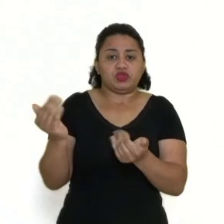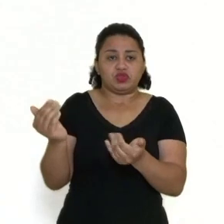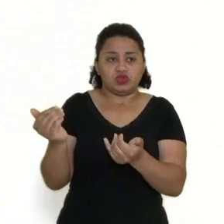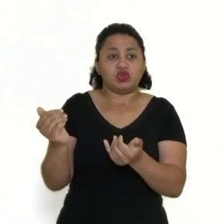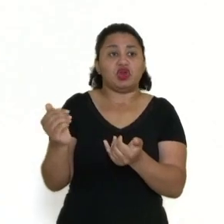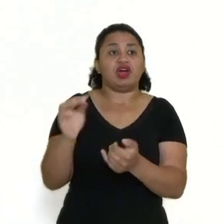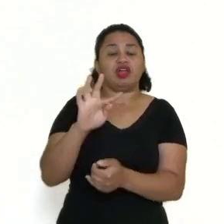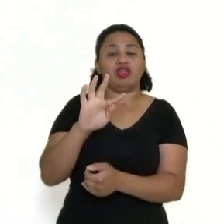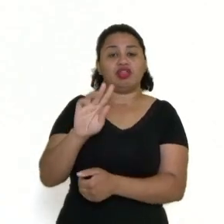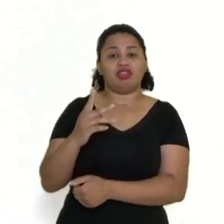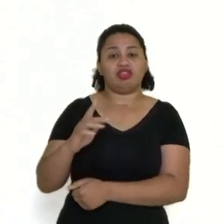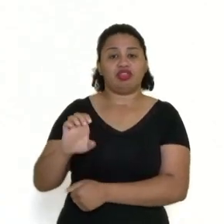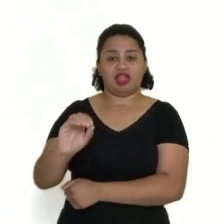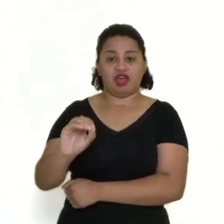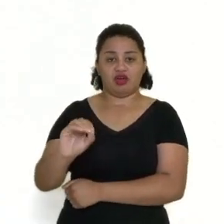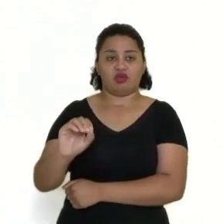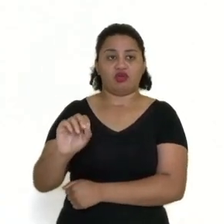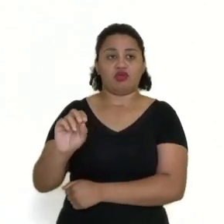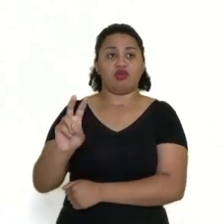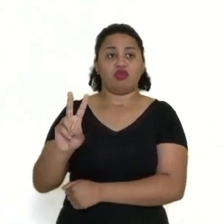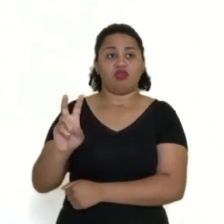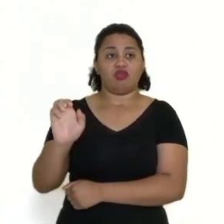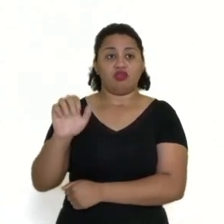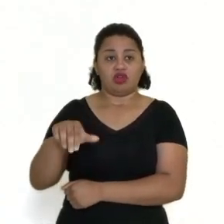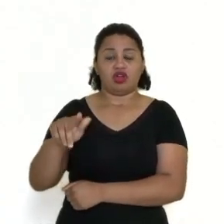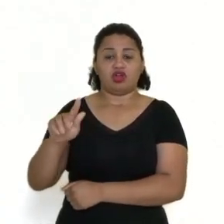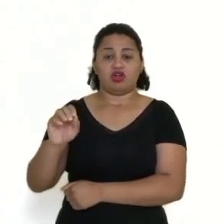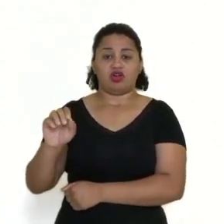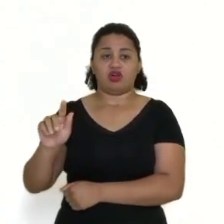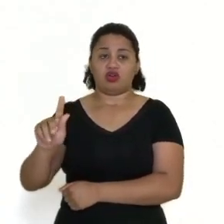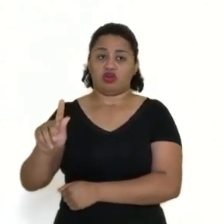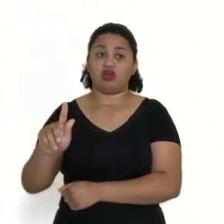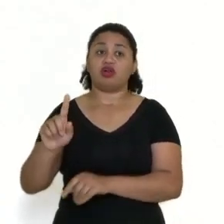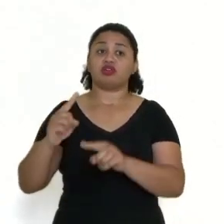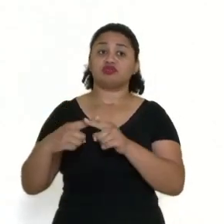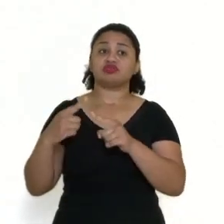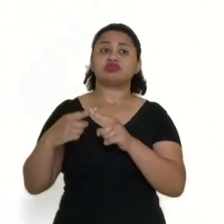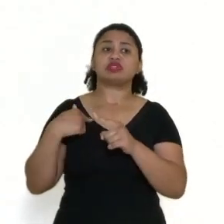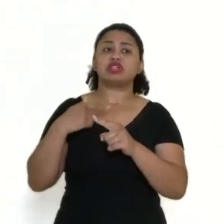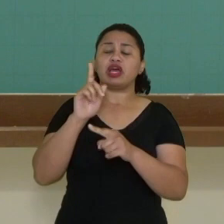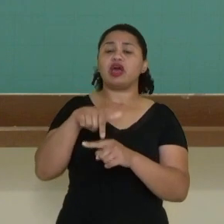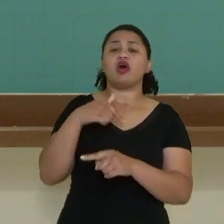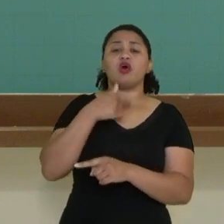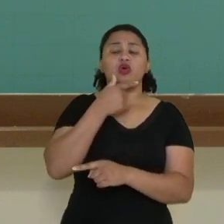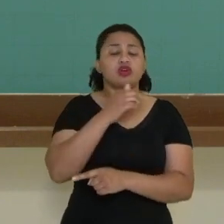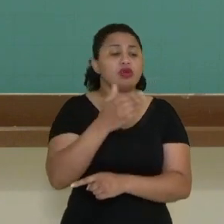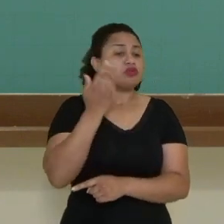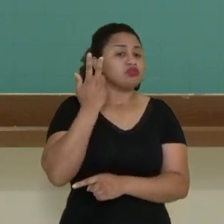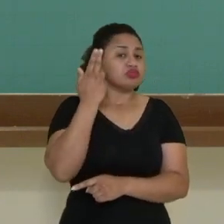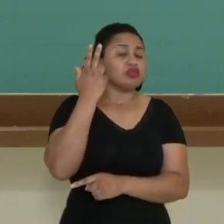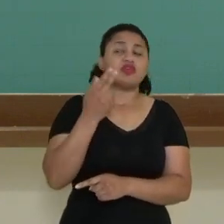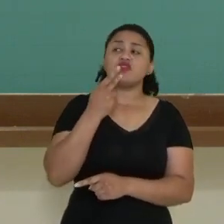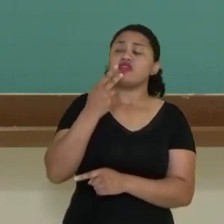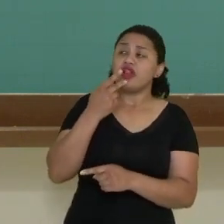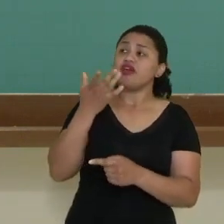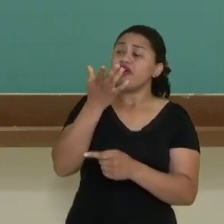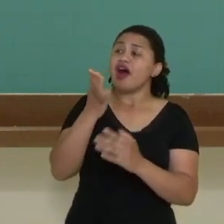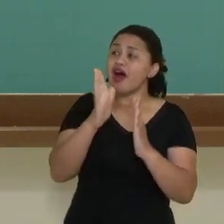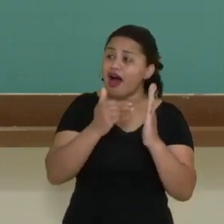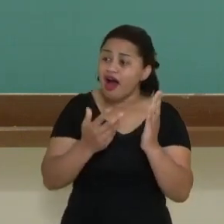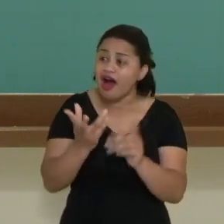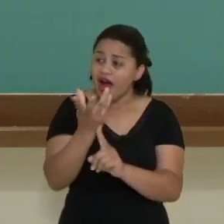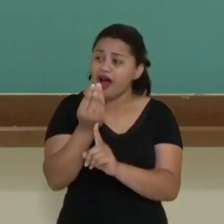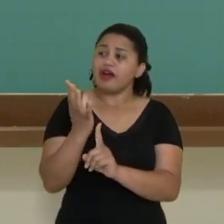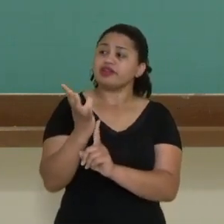van Gogh, e por conta dessa insistência do Vincent em ir para o campo da arte, o Theo